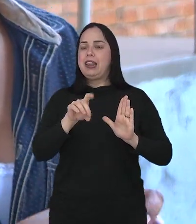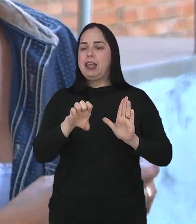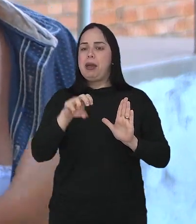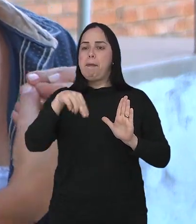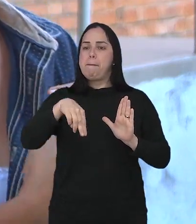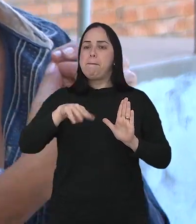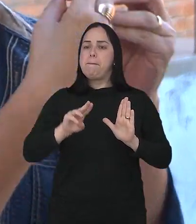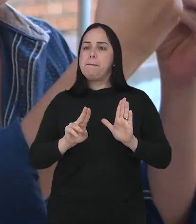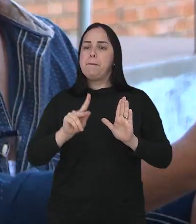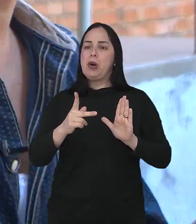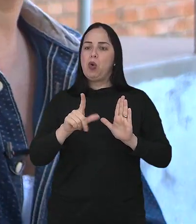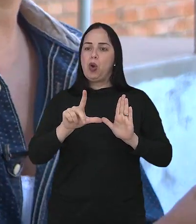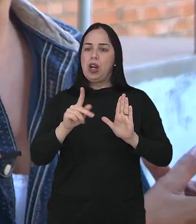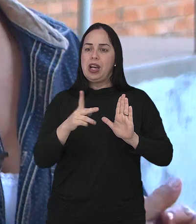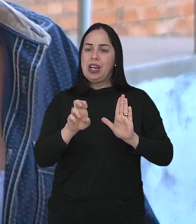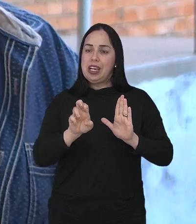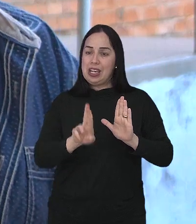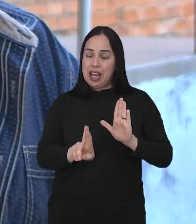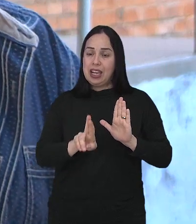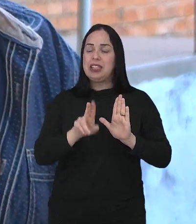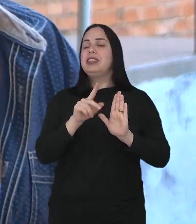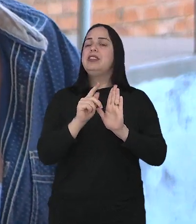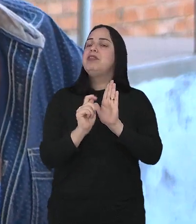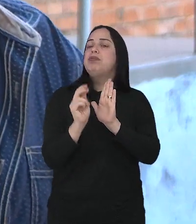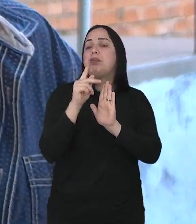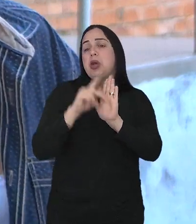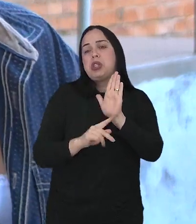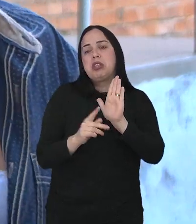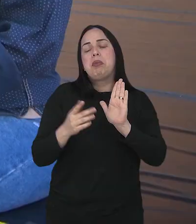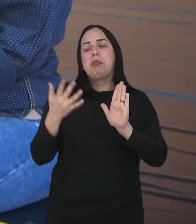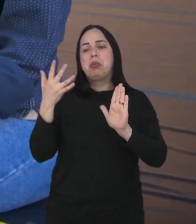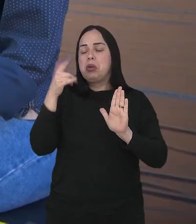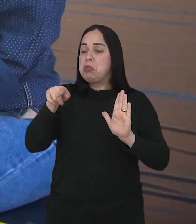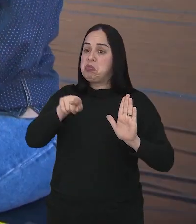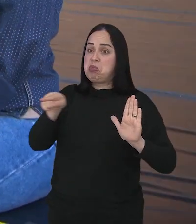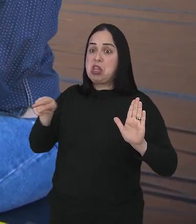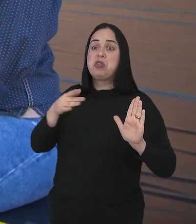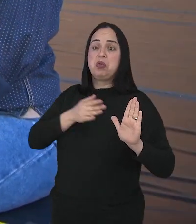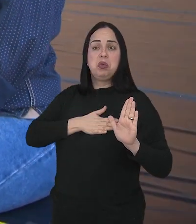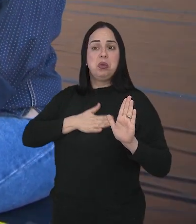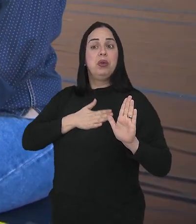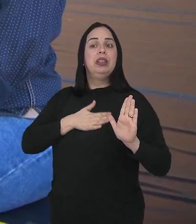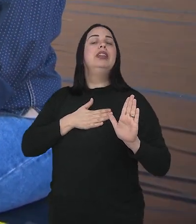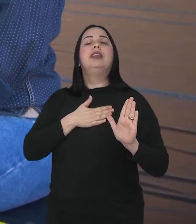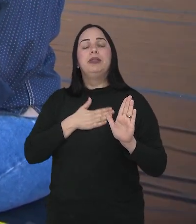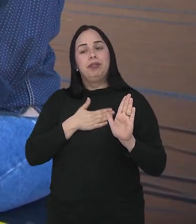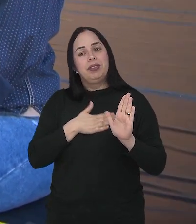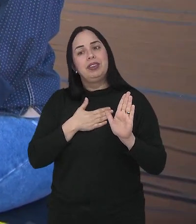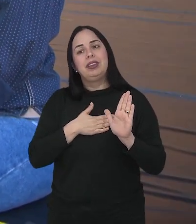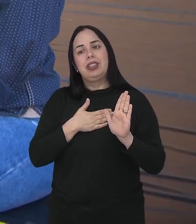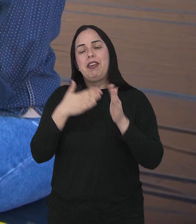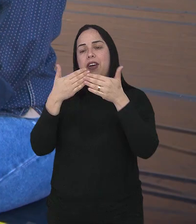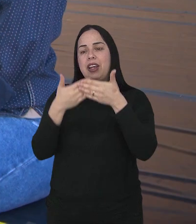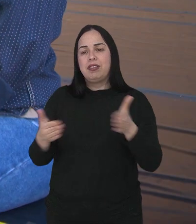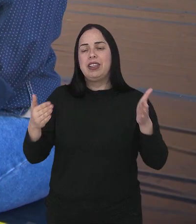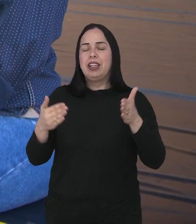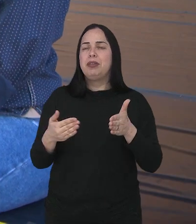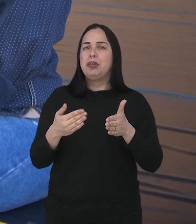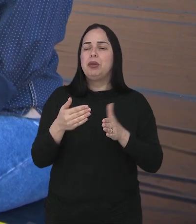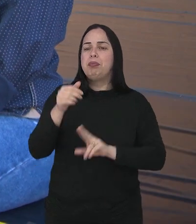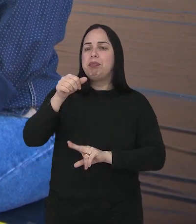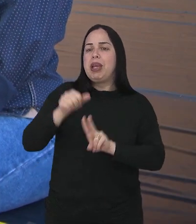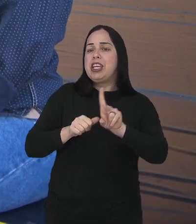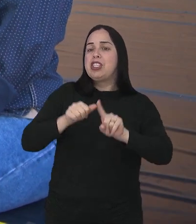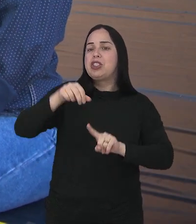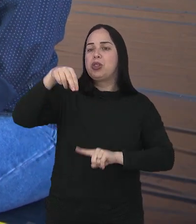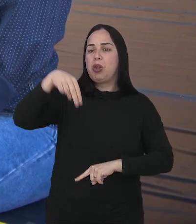bacana, né? Presentear o projeto com esse nome. Porque a Fundação gostou muito, né? E esse projeto foi lançado em